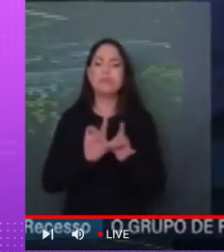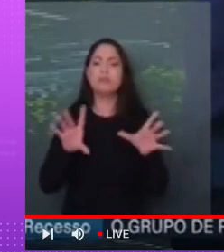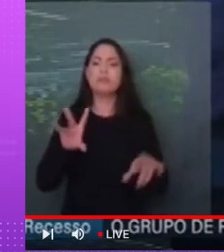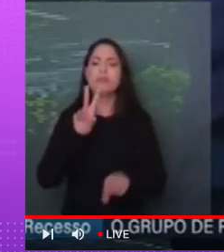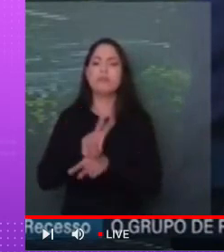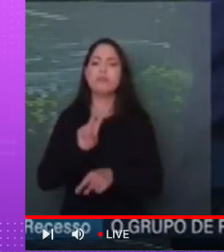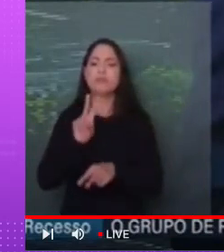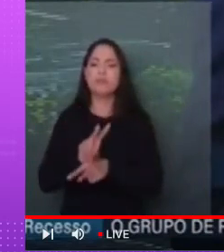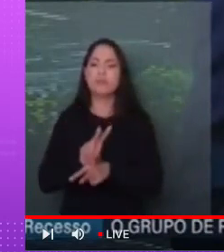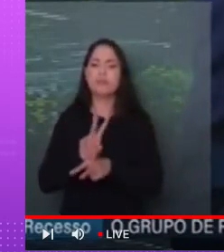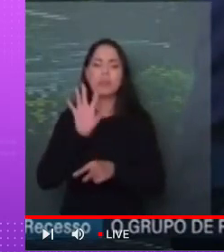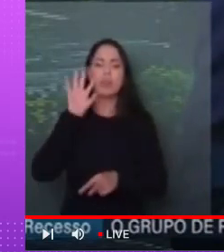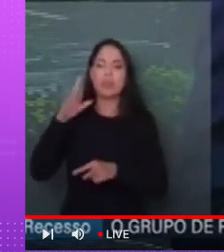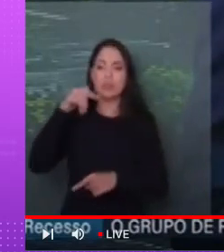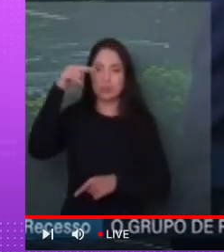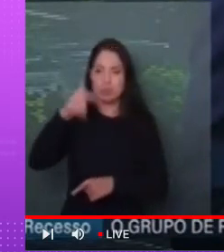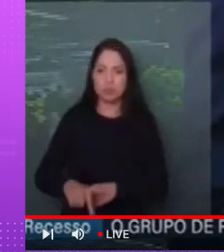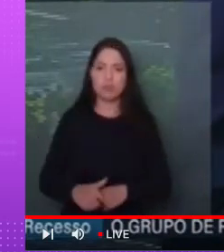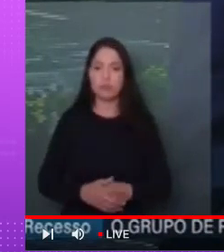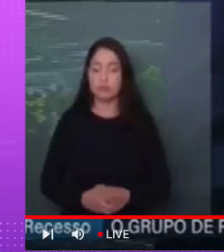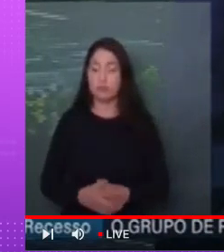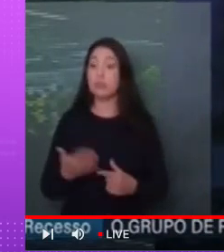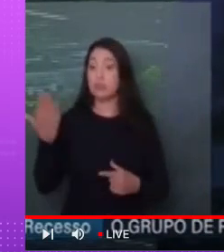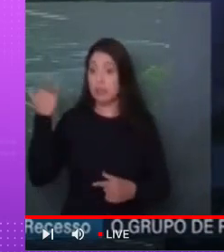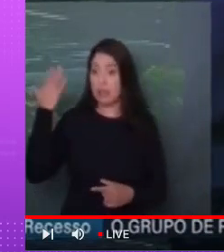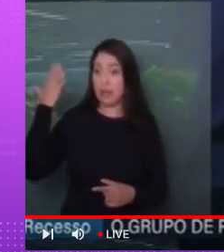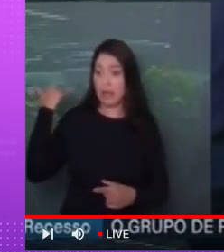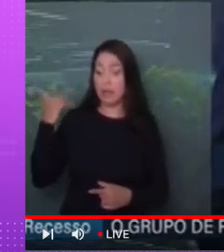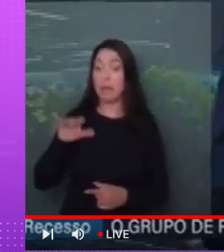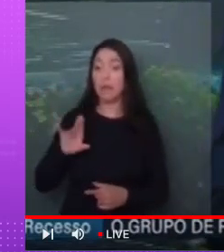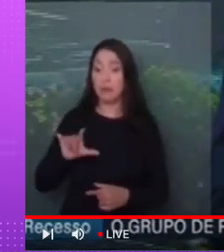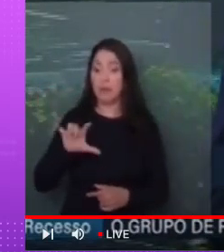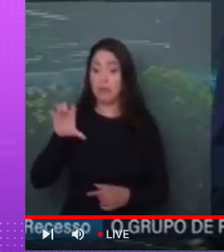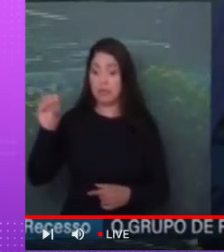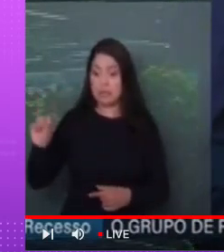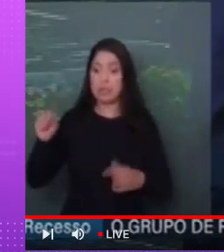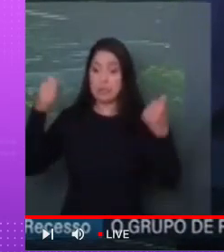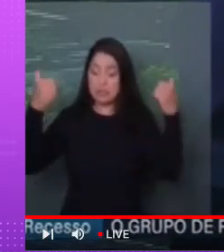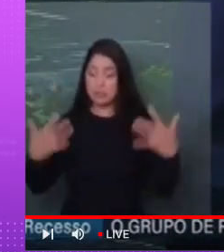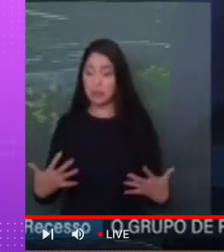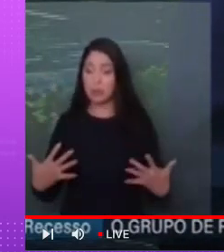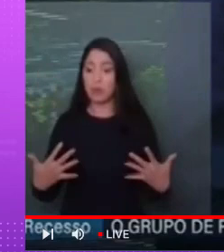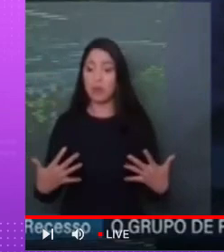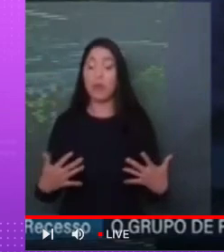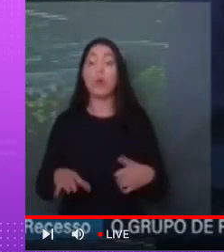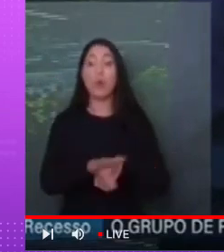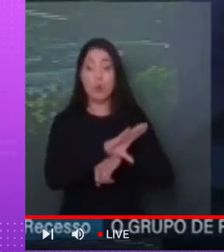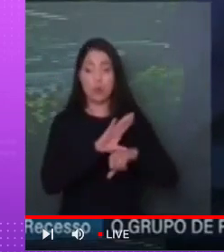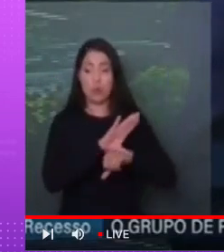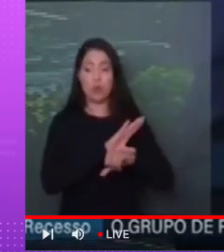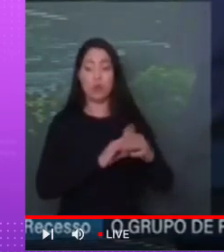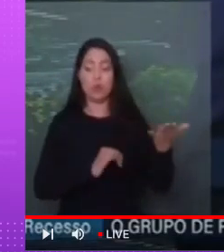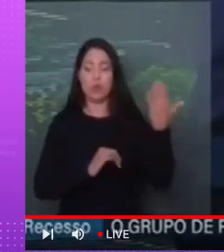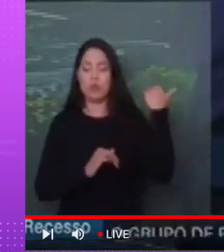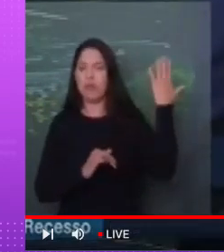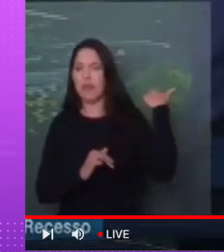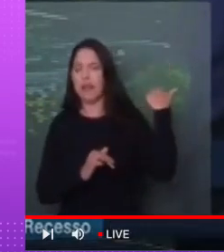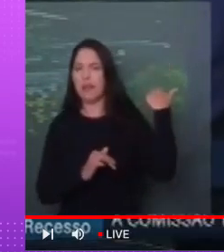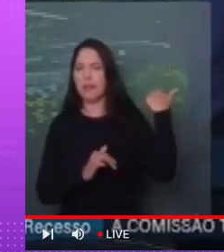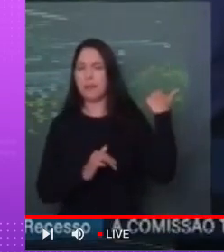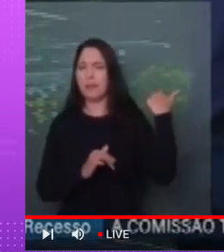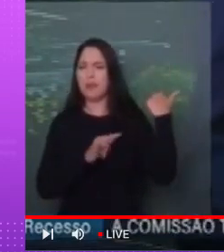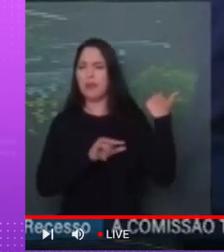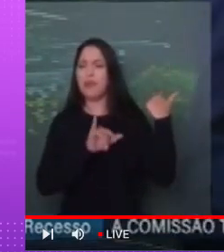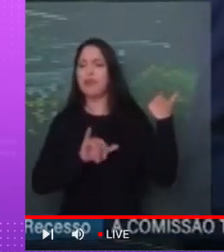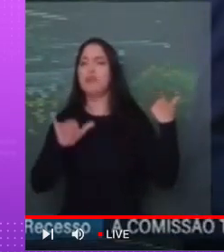espetacularização de tudo isso. Daí, uma semana antes, vão lá dar entrevistas que havia ameaças de morte, enforcamento de autoridades públicas,